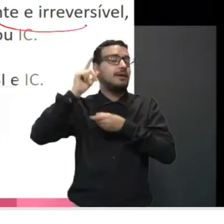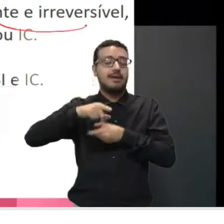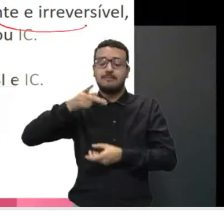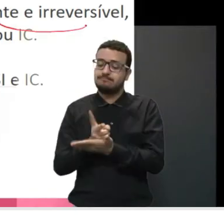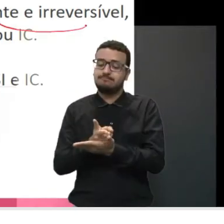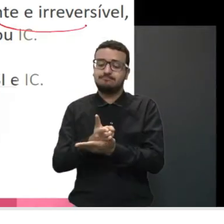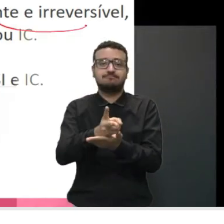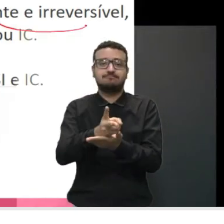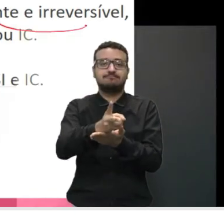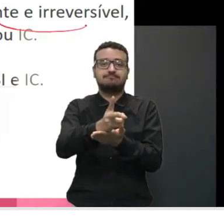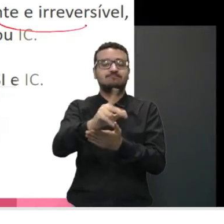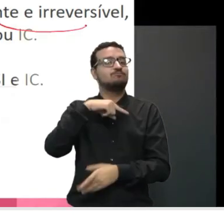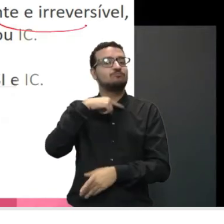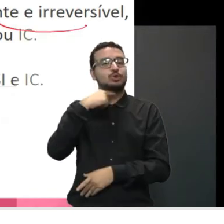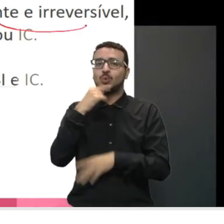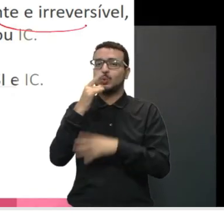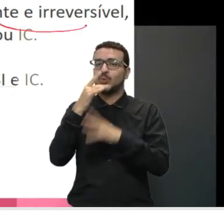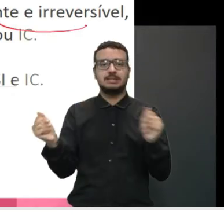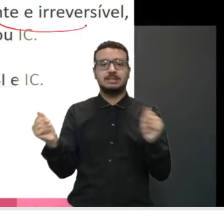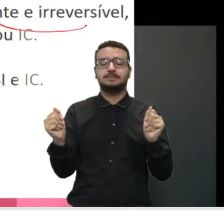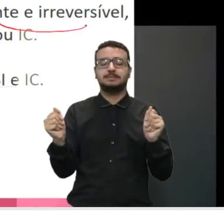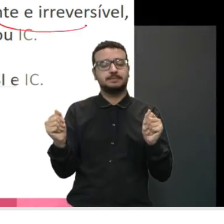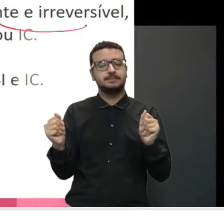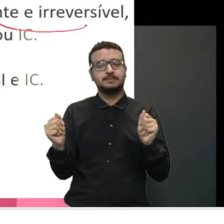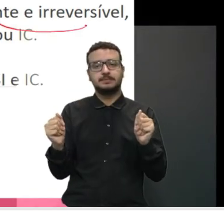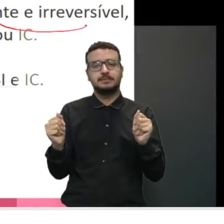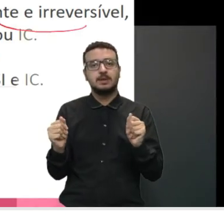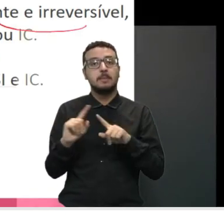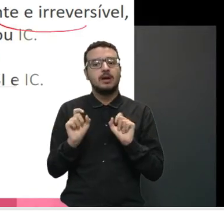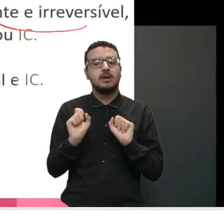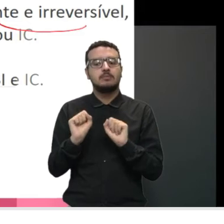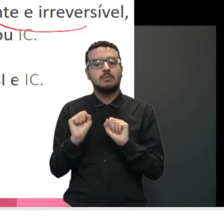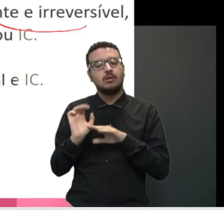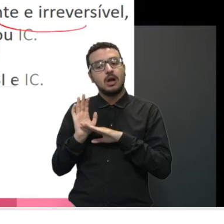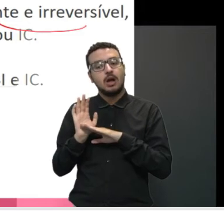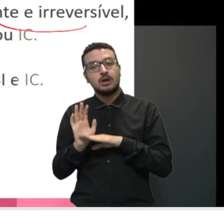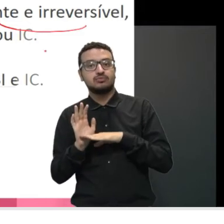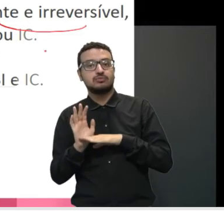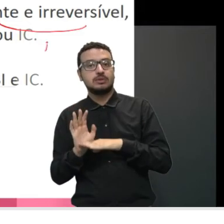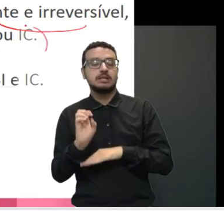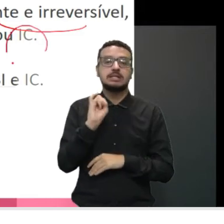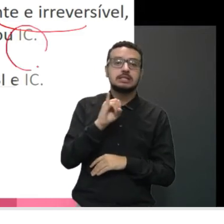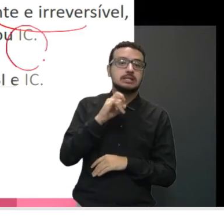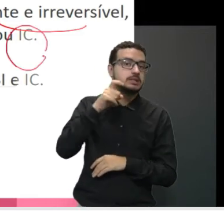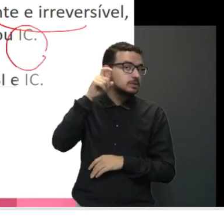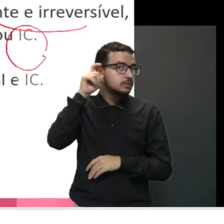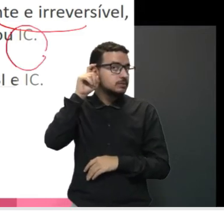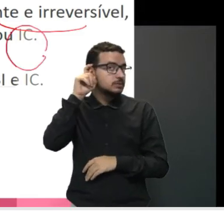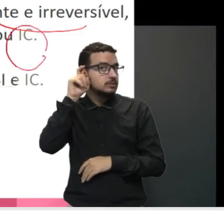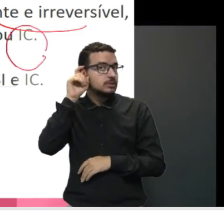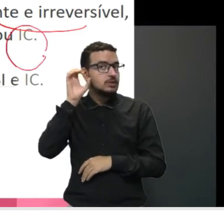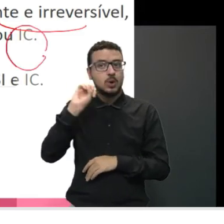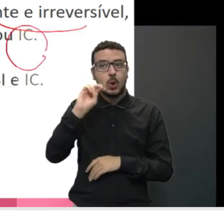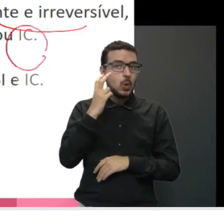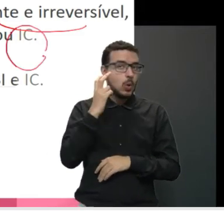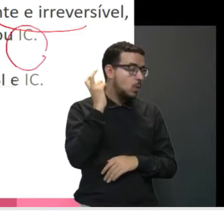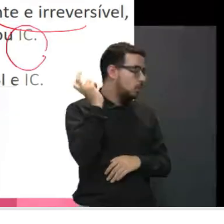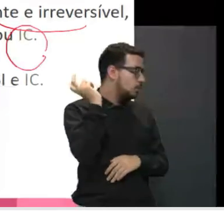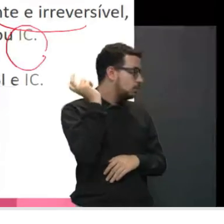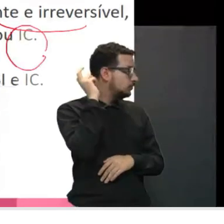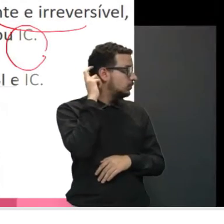ser favorecida com o uso do aparelho auditivo ou implante coclear, dependendo agora do grau. Nós estamos vendo agora tipo,